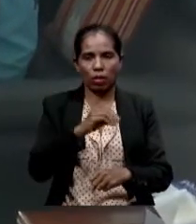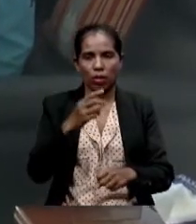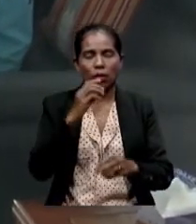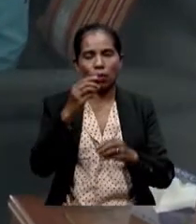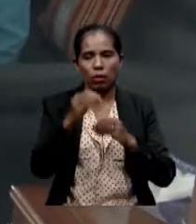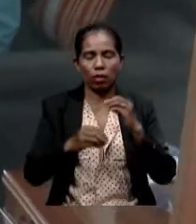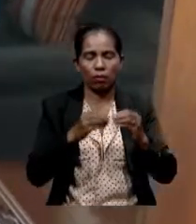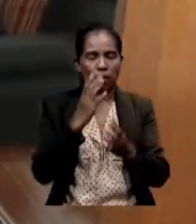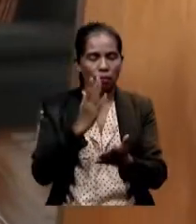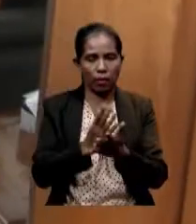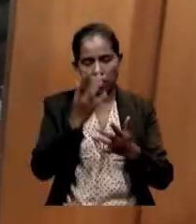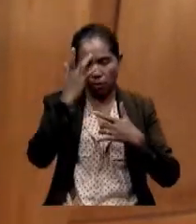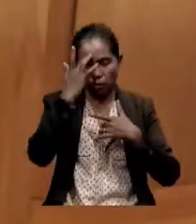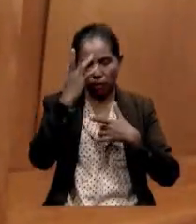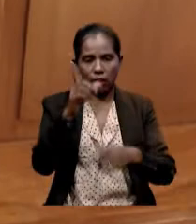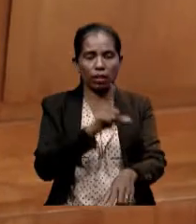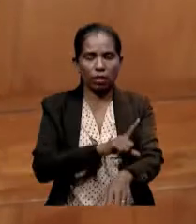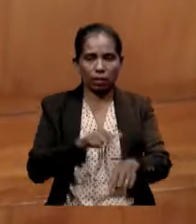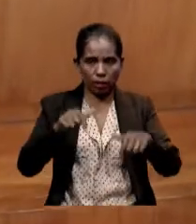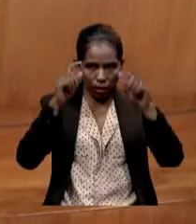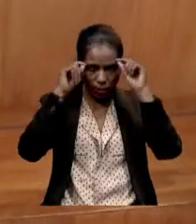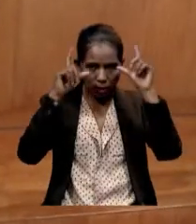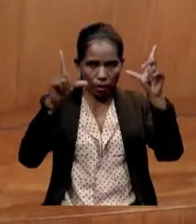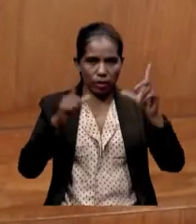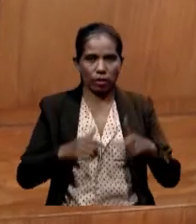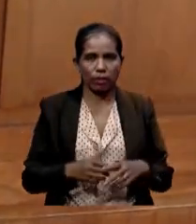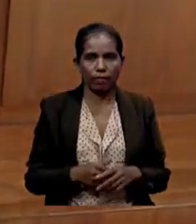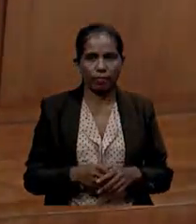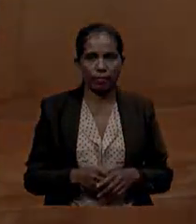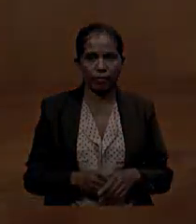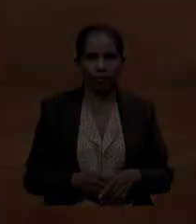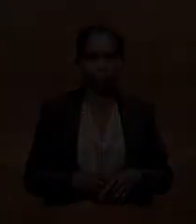a prevenção da moras lepra e a Timor-Leste. Bem-vinda, Simenes, Gemen.